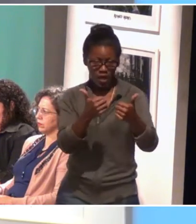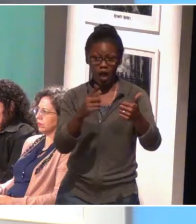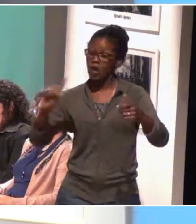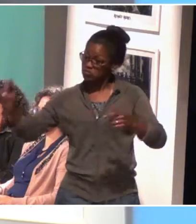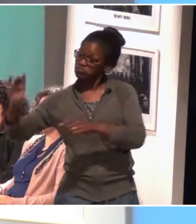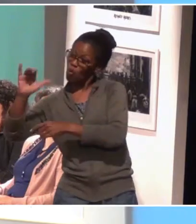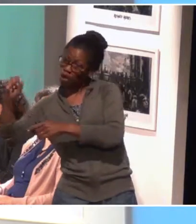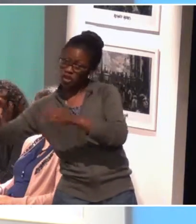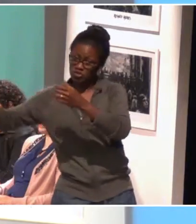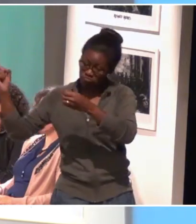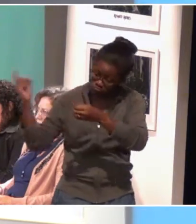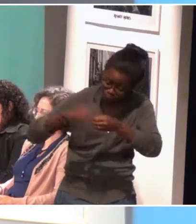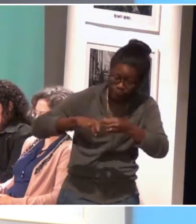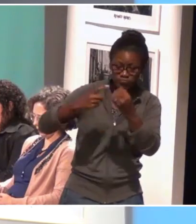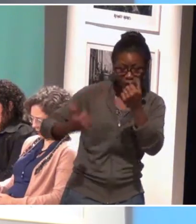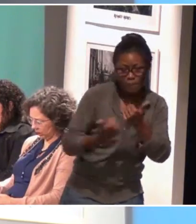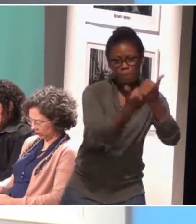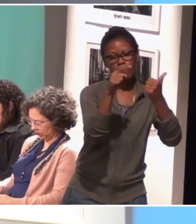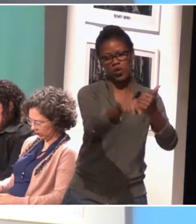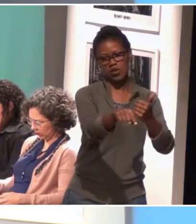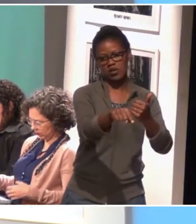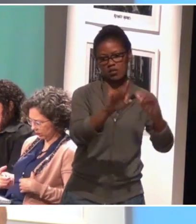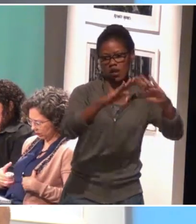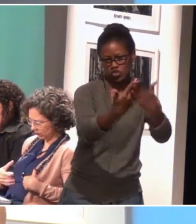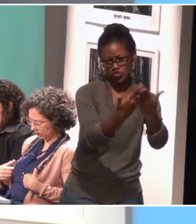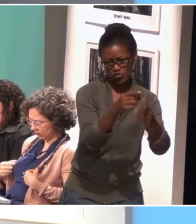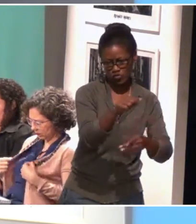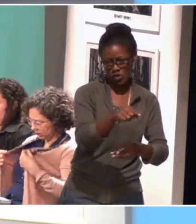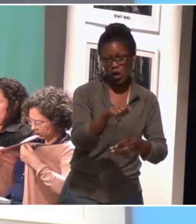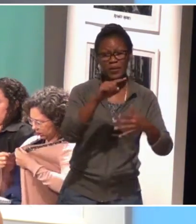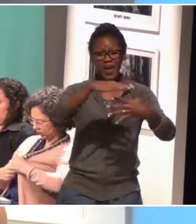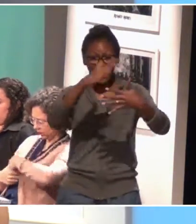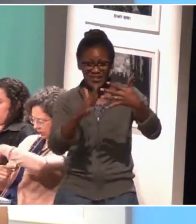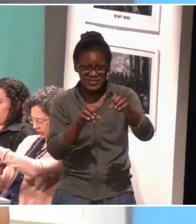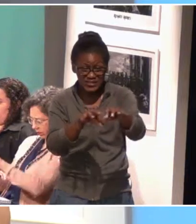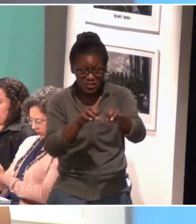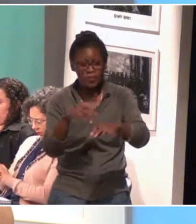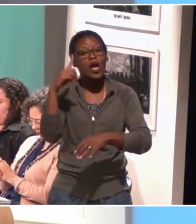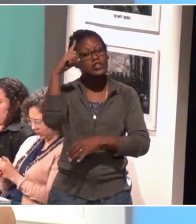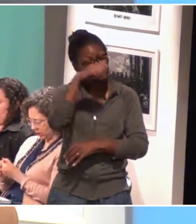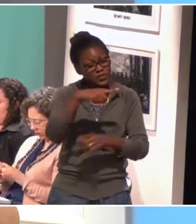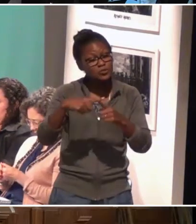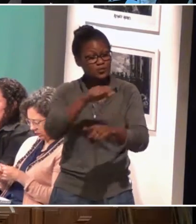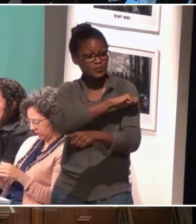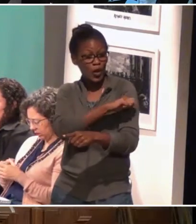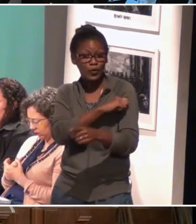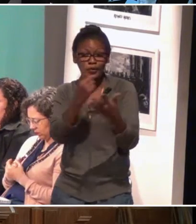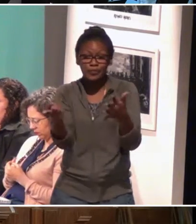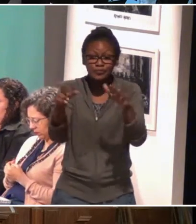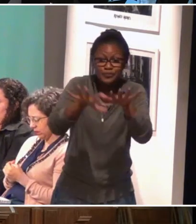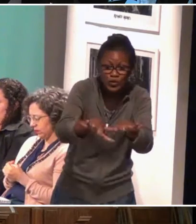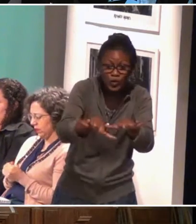ensino de Libras. Aí, esse ensino de Libras é complicado, porque o aluno está na inclusão. Então,